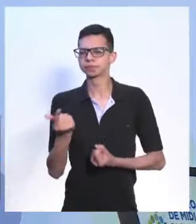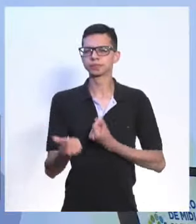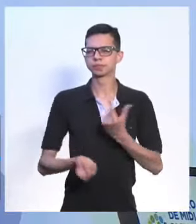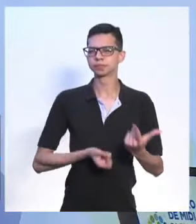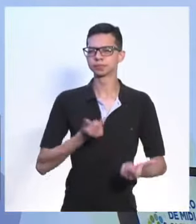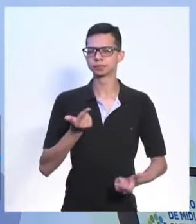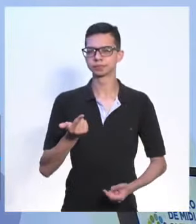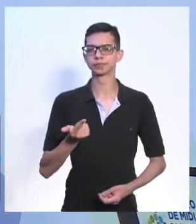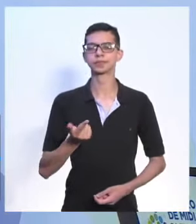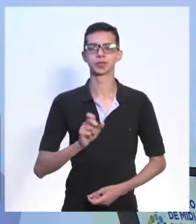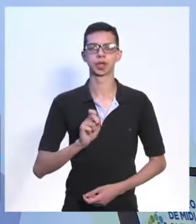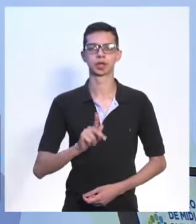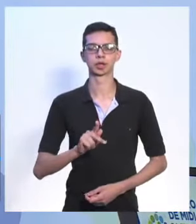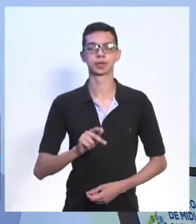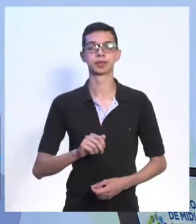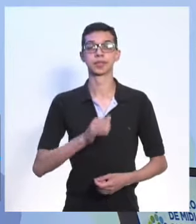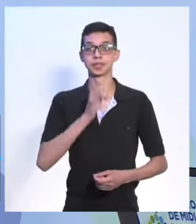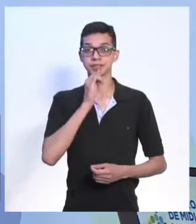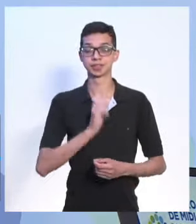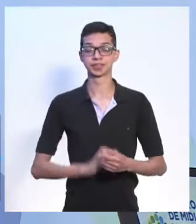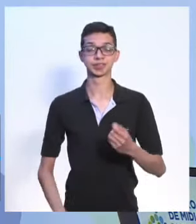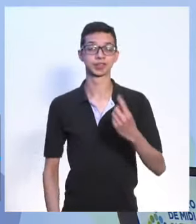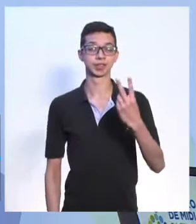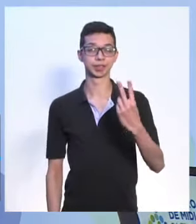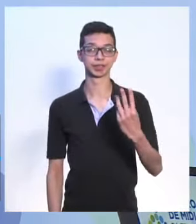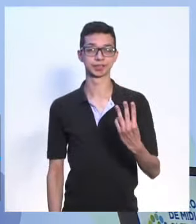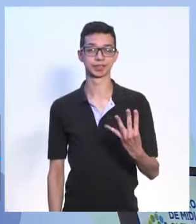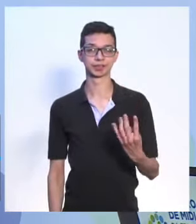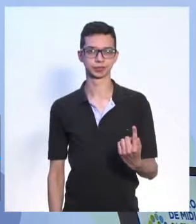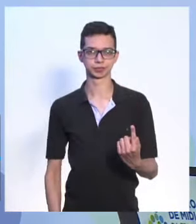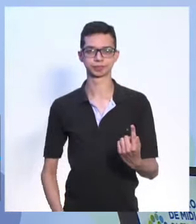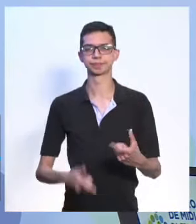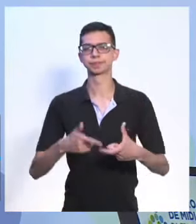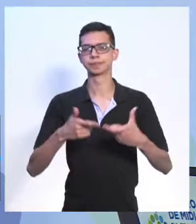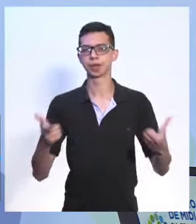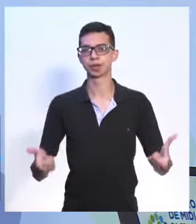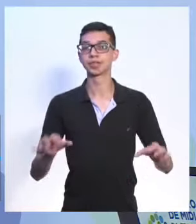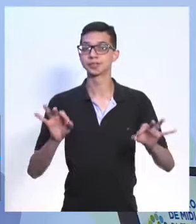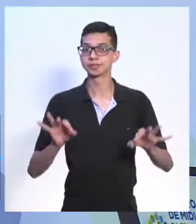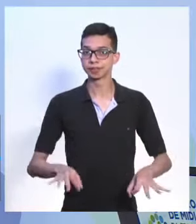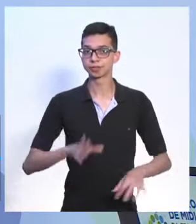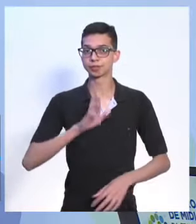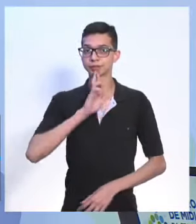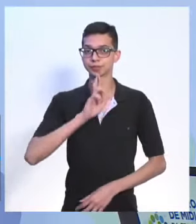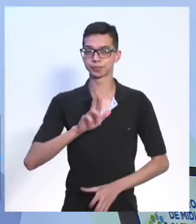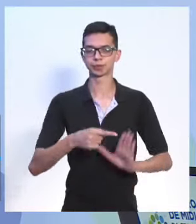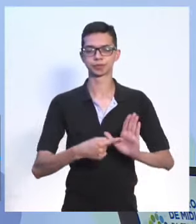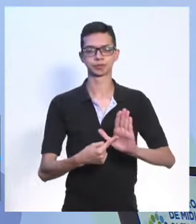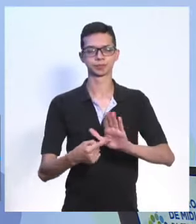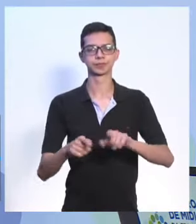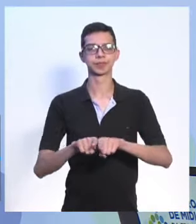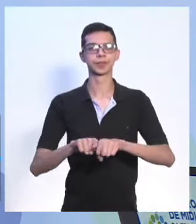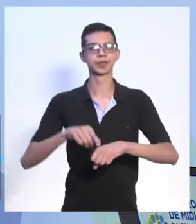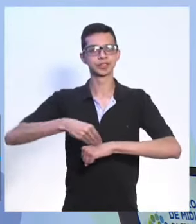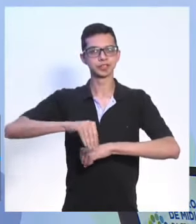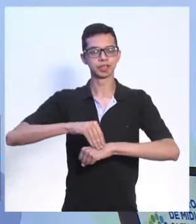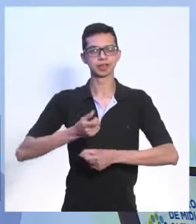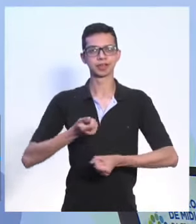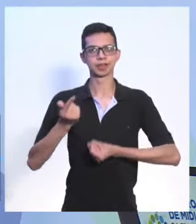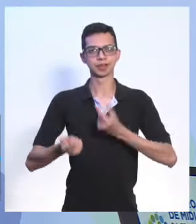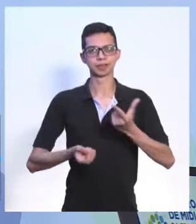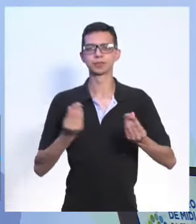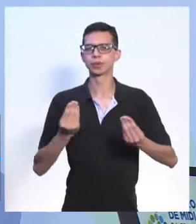lá 2341, né? 2341. Okay. E é o que está certo. Está aparecendo a resposta para vocês e algumas dicas também de como a gente aprender